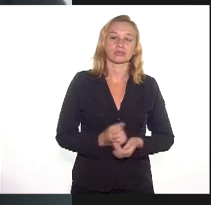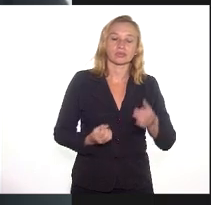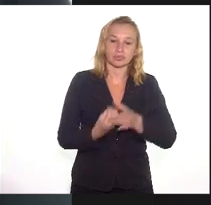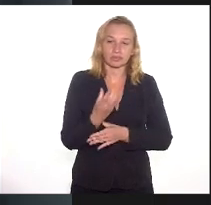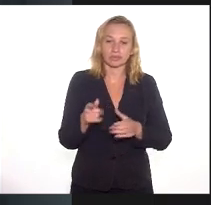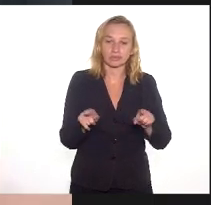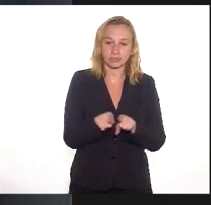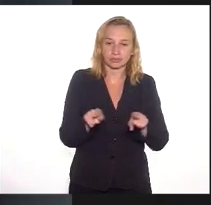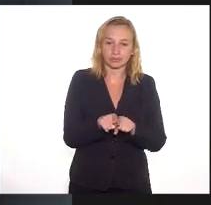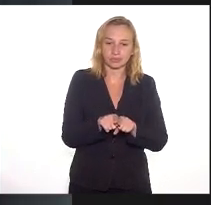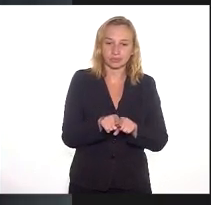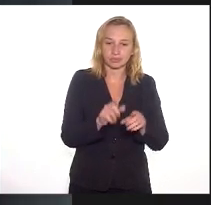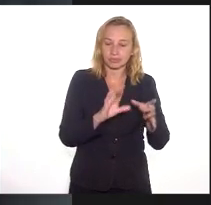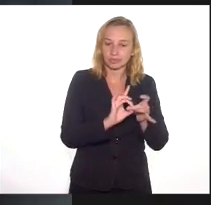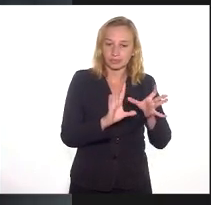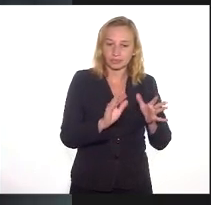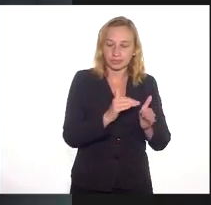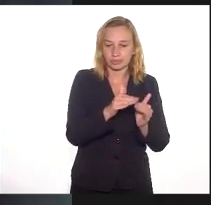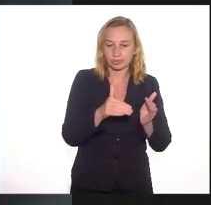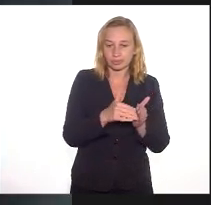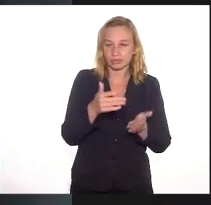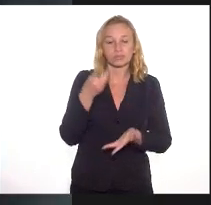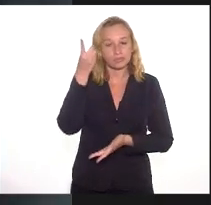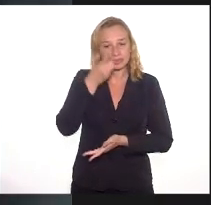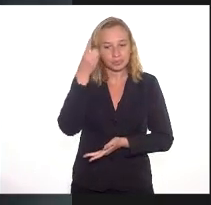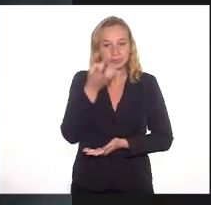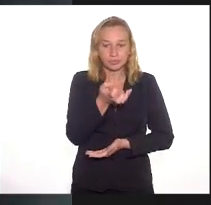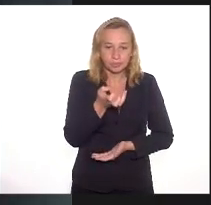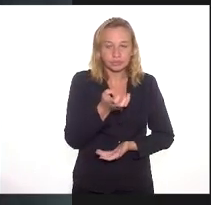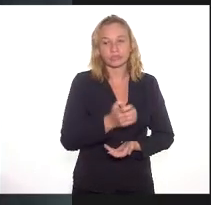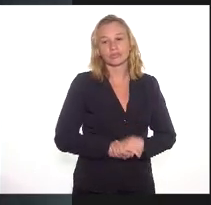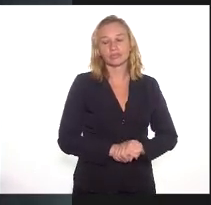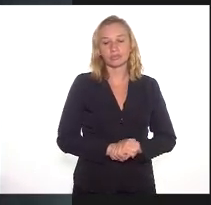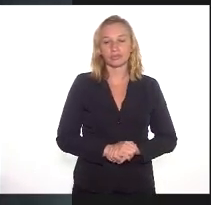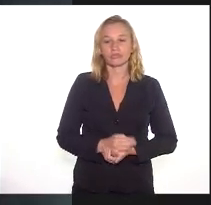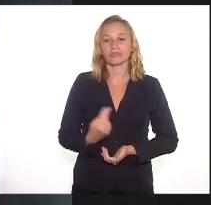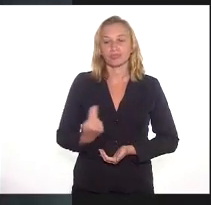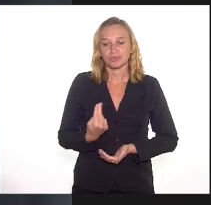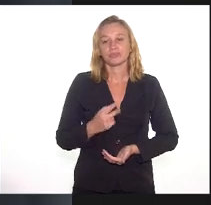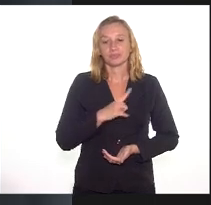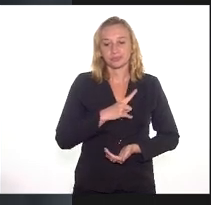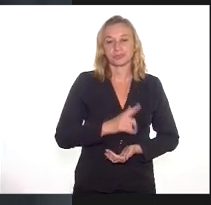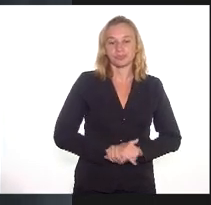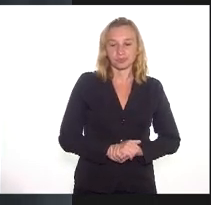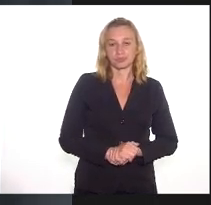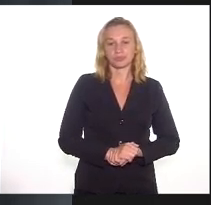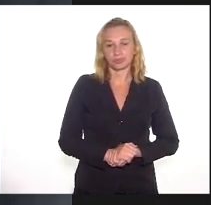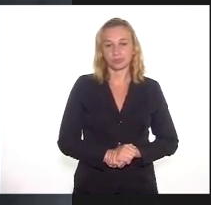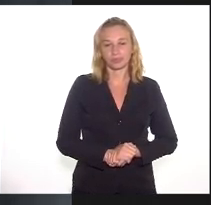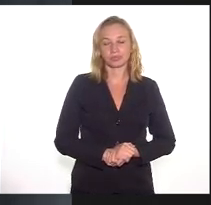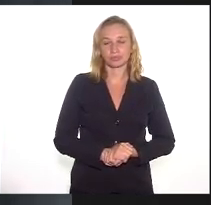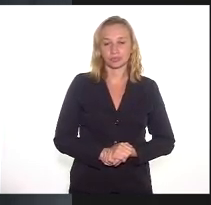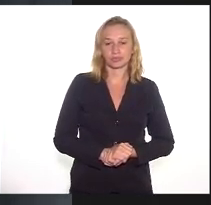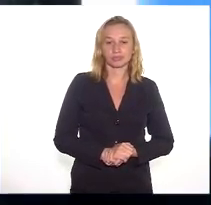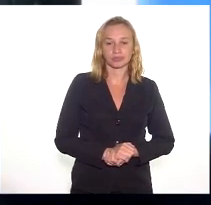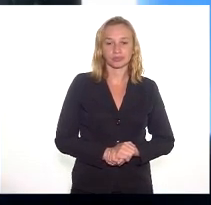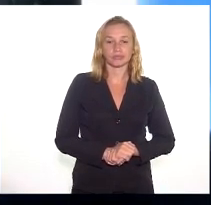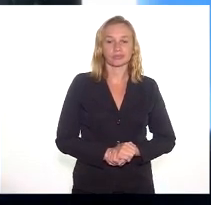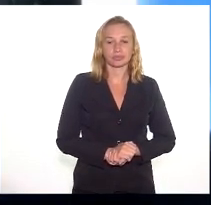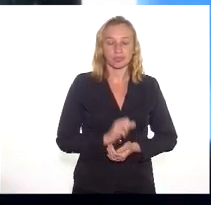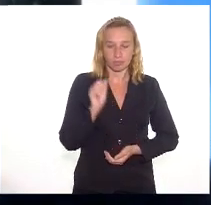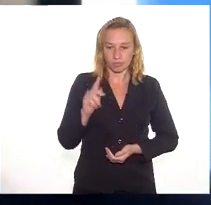de abrirmos a coautoria, portanto, está autorizada a todos que tiverem interesse, dado o grande alcance social desse projeto. Vou pedir, né,